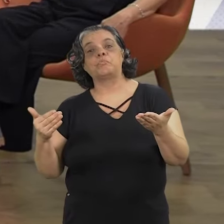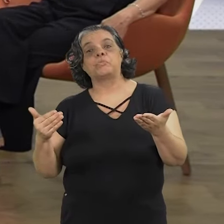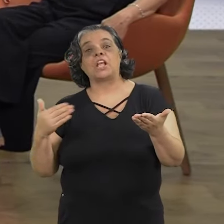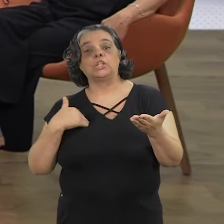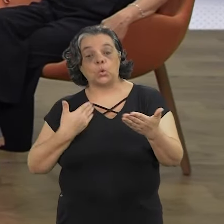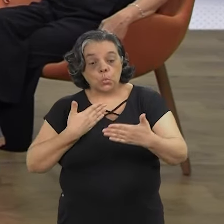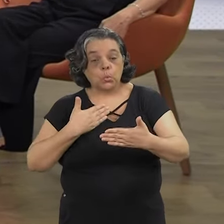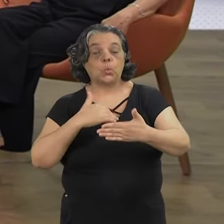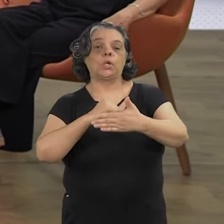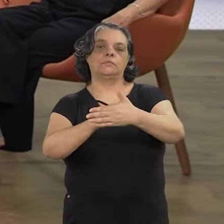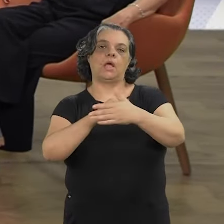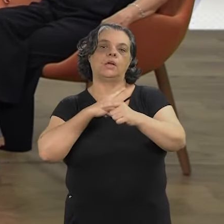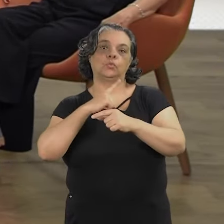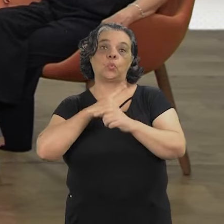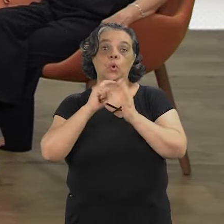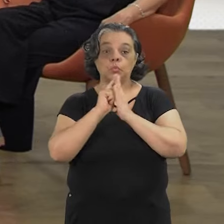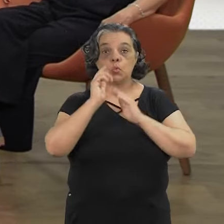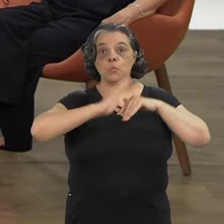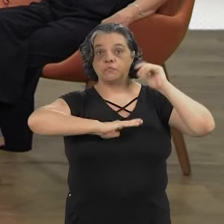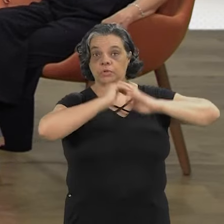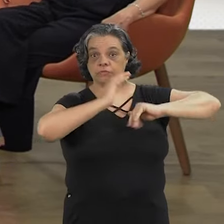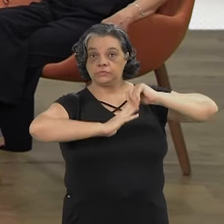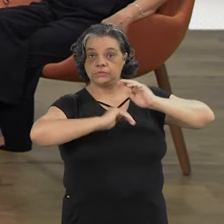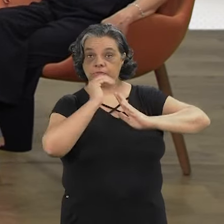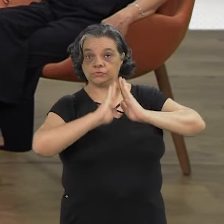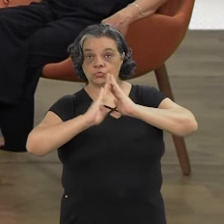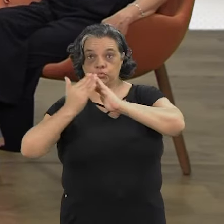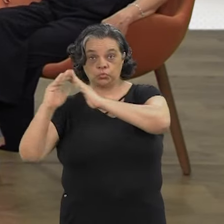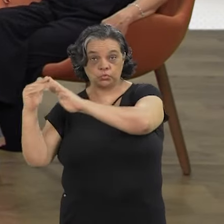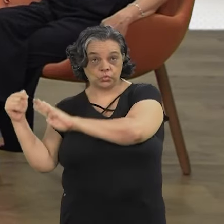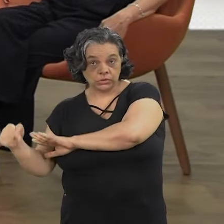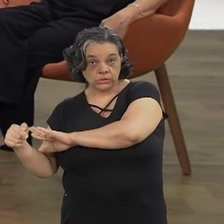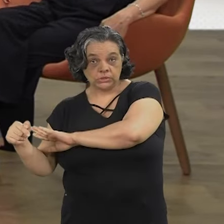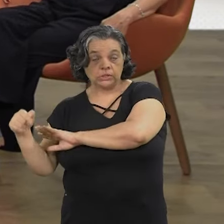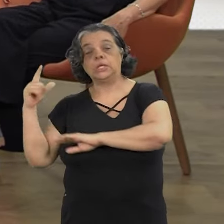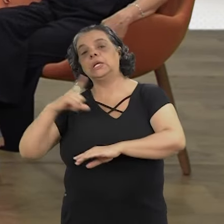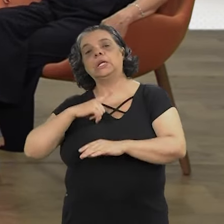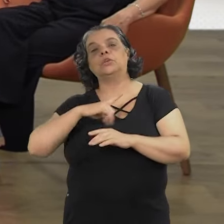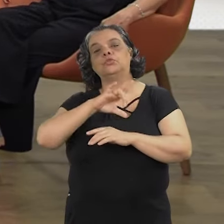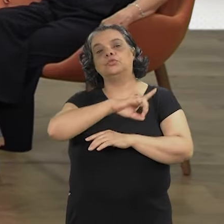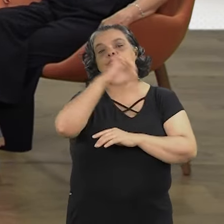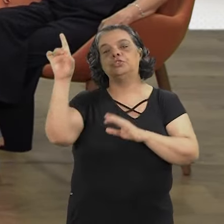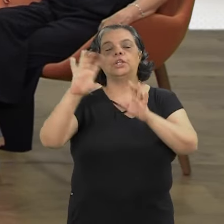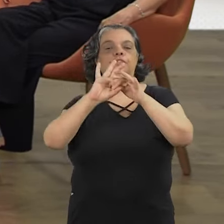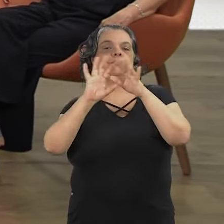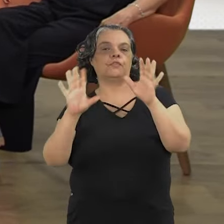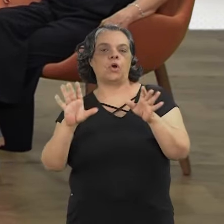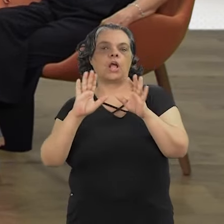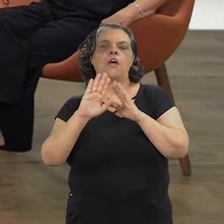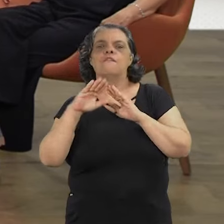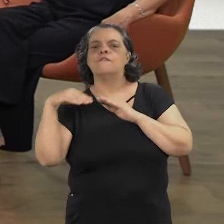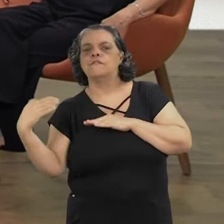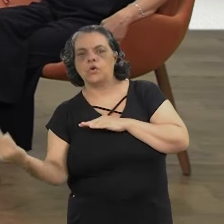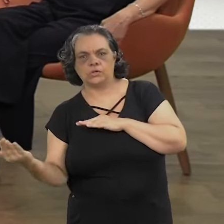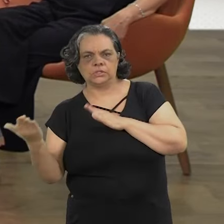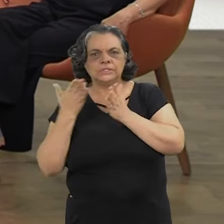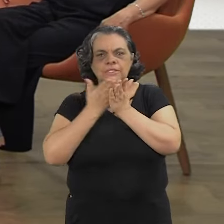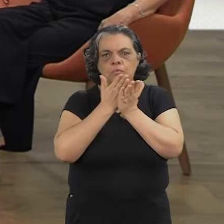esbarrando eh enquanto jornalistas de de favela né nas pautas até nos dias de folga né fora da